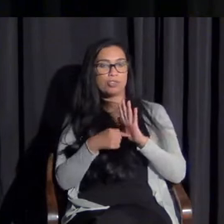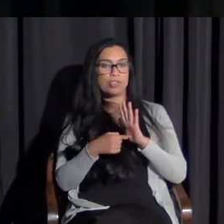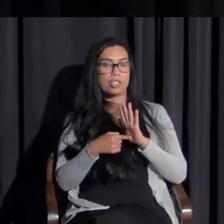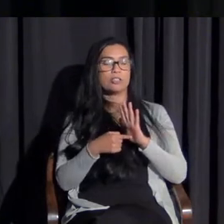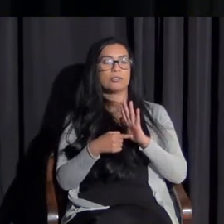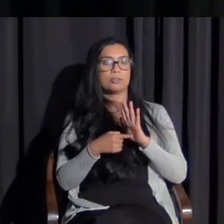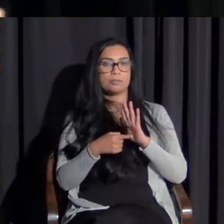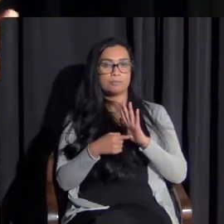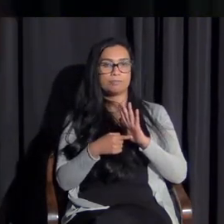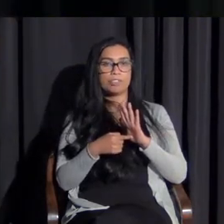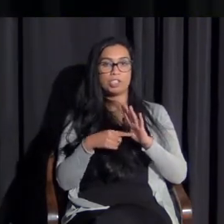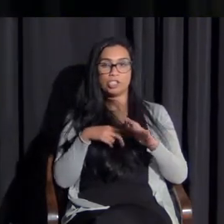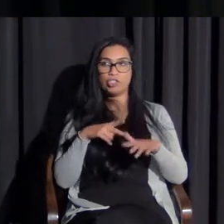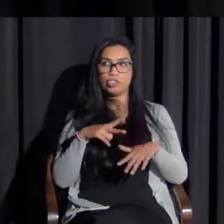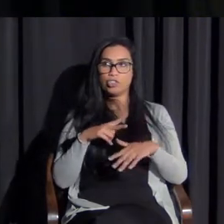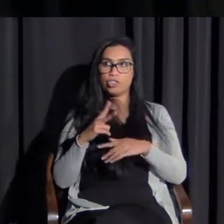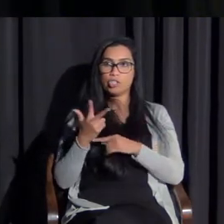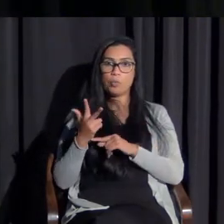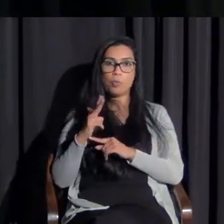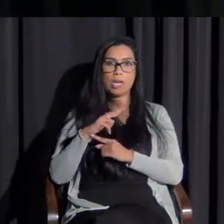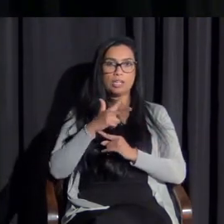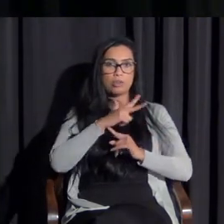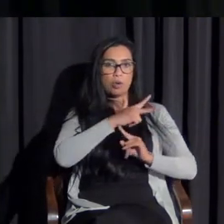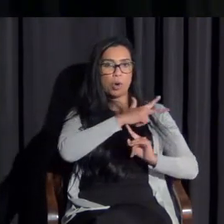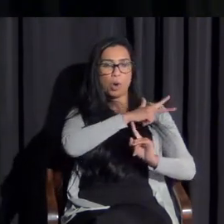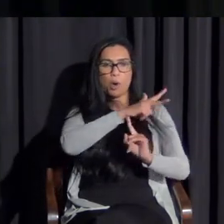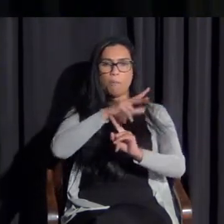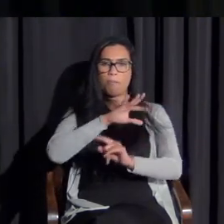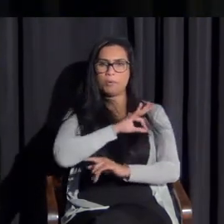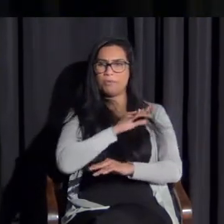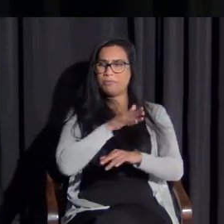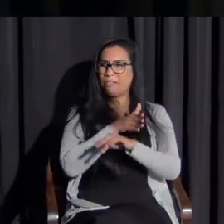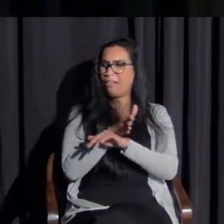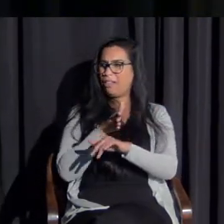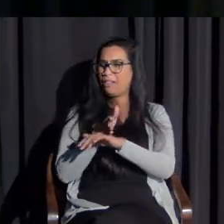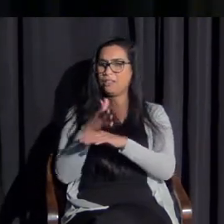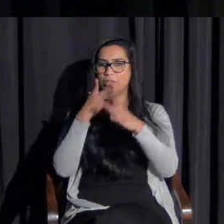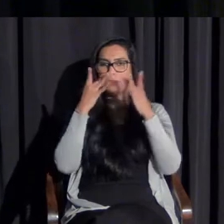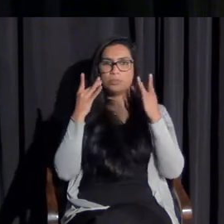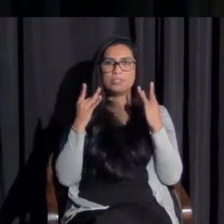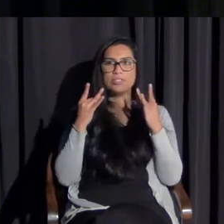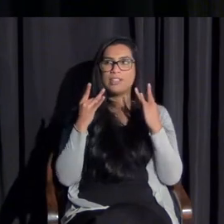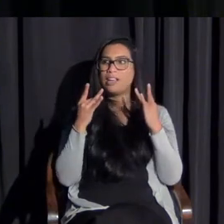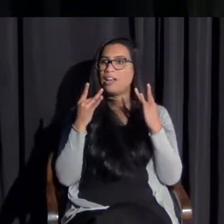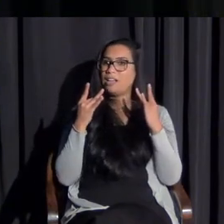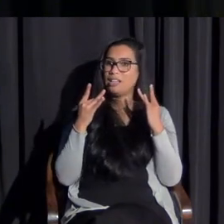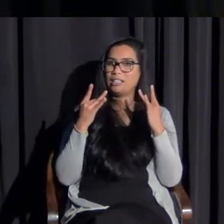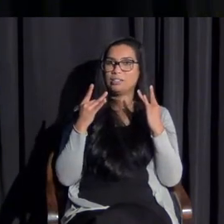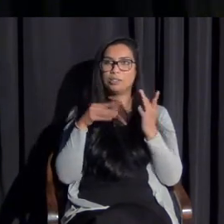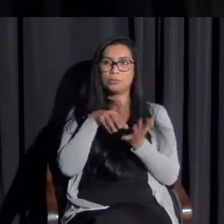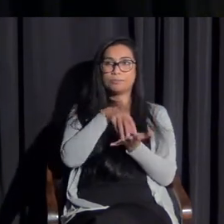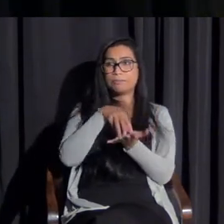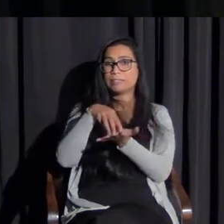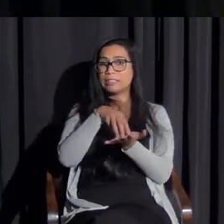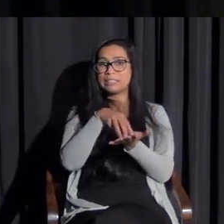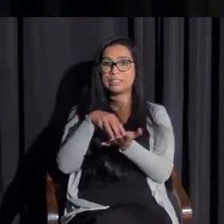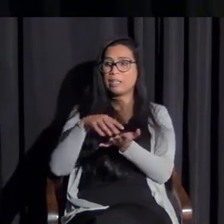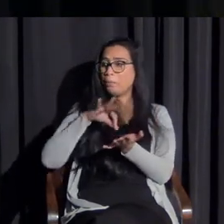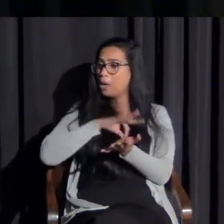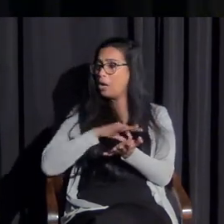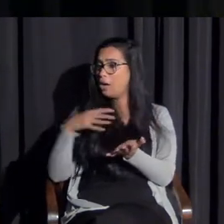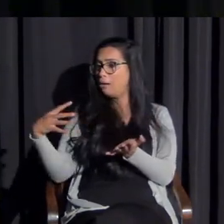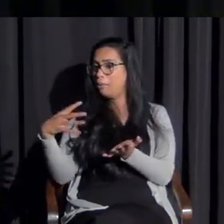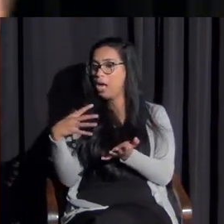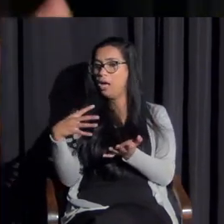com o helicóptero passando, com a polícia entrando, e o teatro no meio daquilo tudo, e a gente tendo que correr. E, de repente, esse